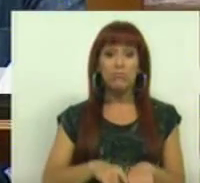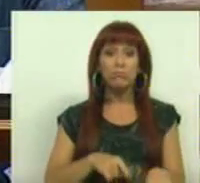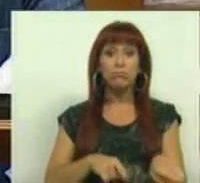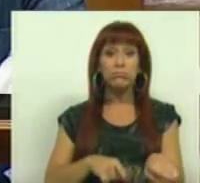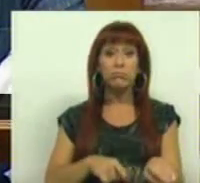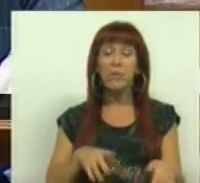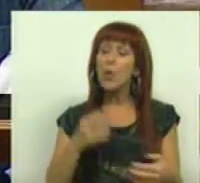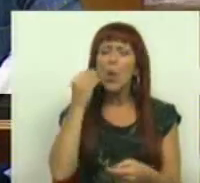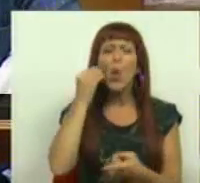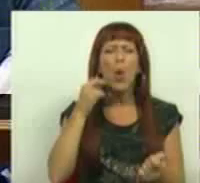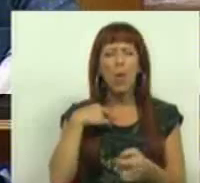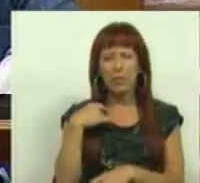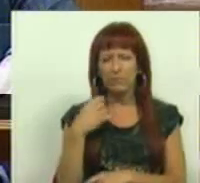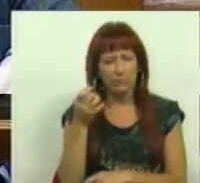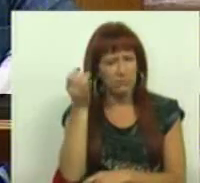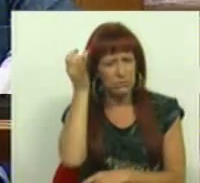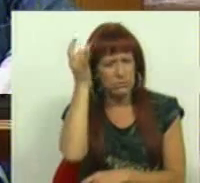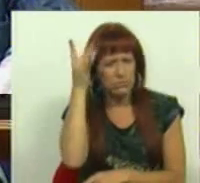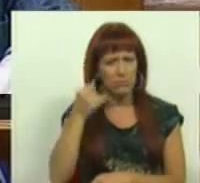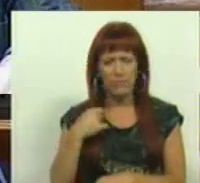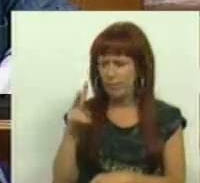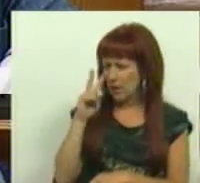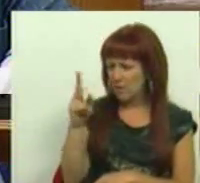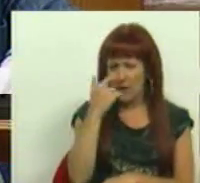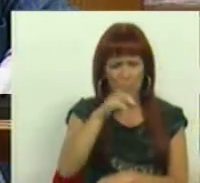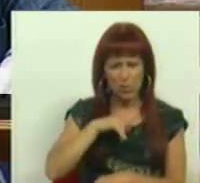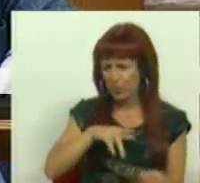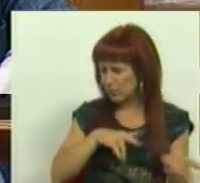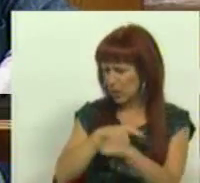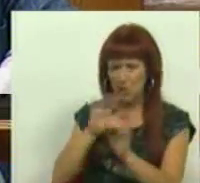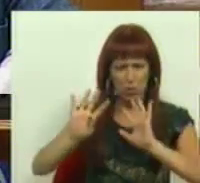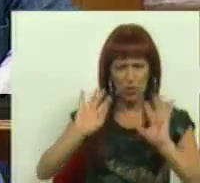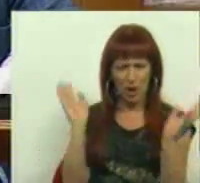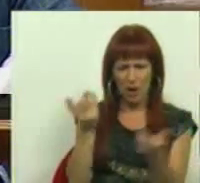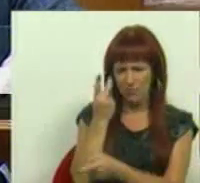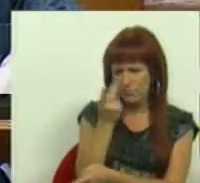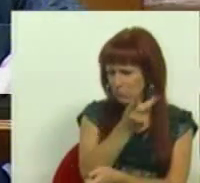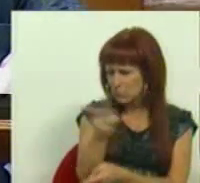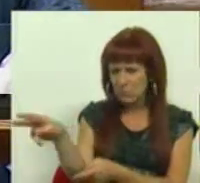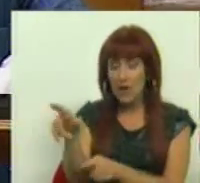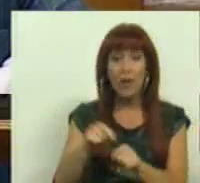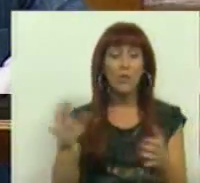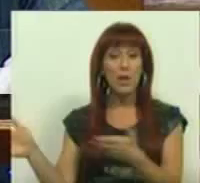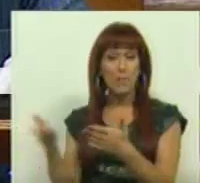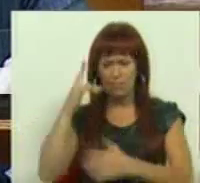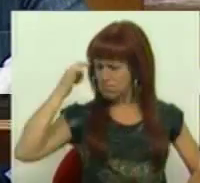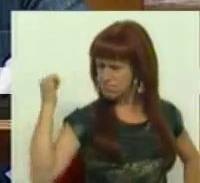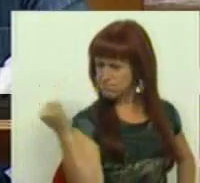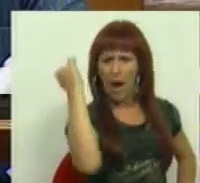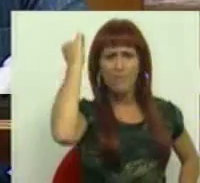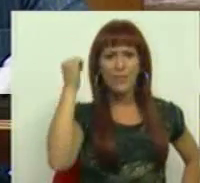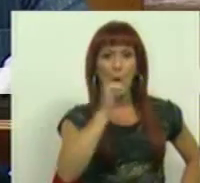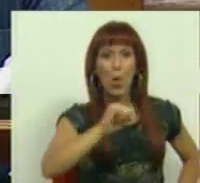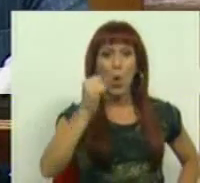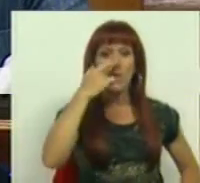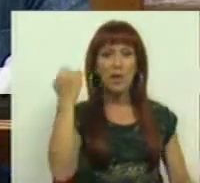consequente com a forma mesquinha como vê os portugueses no geral e apresentou a vingança contra